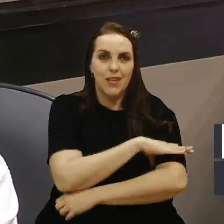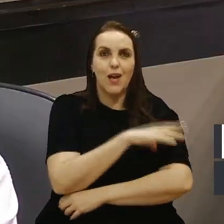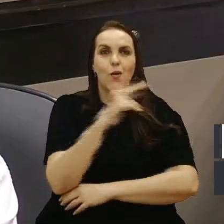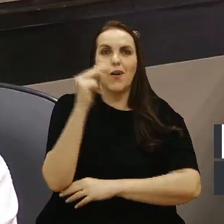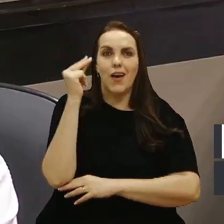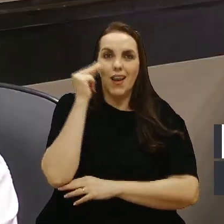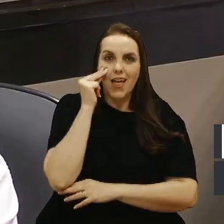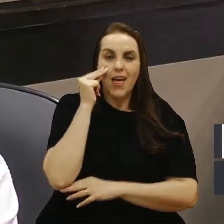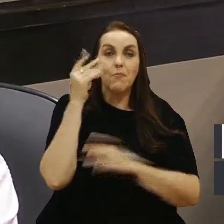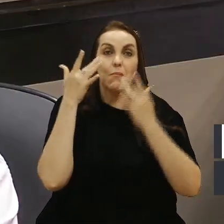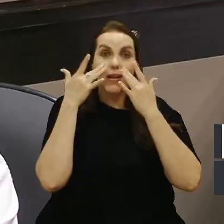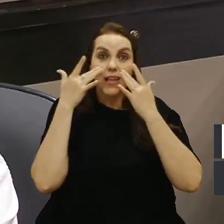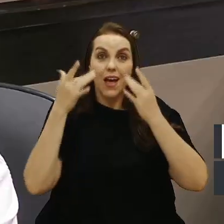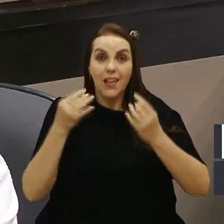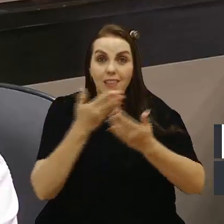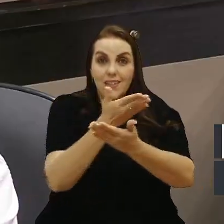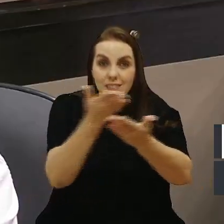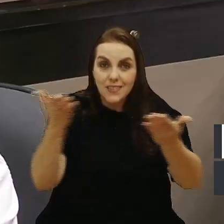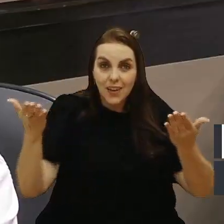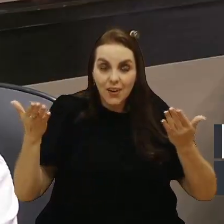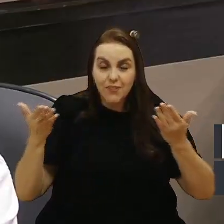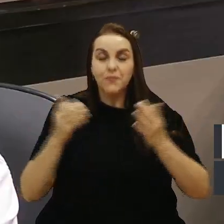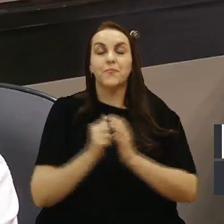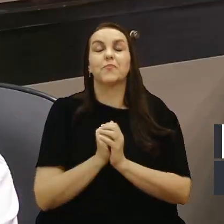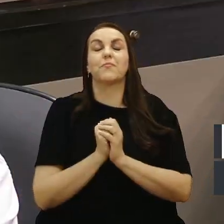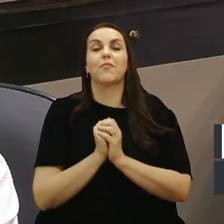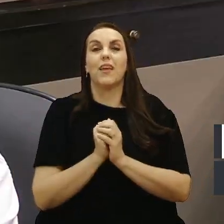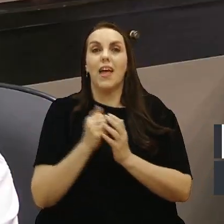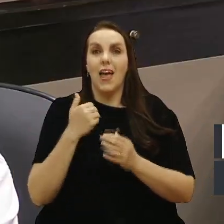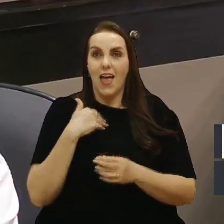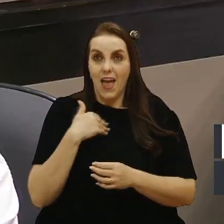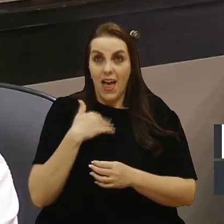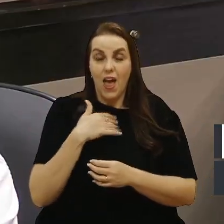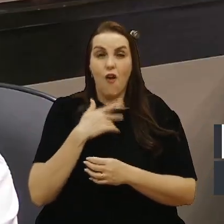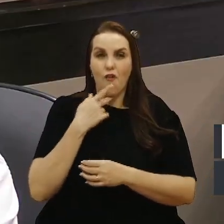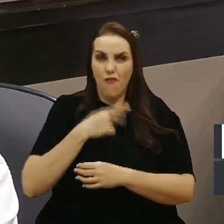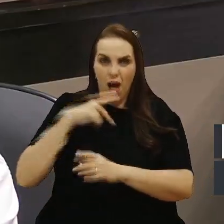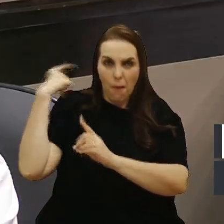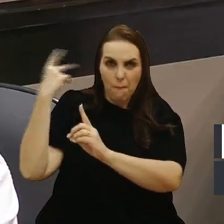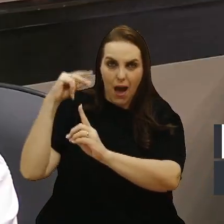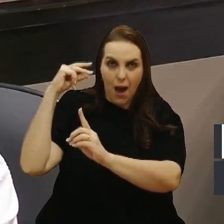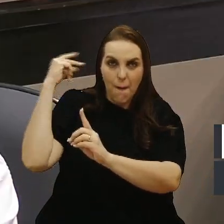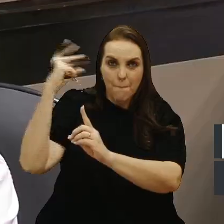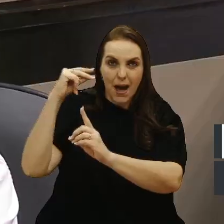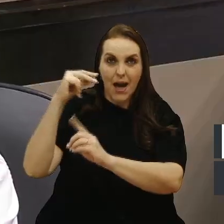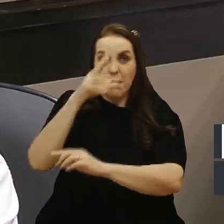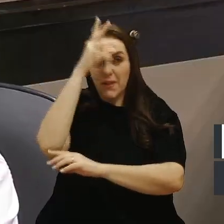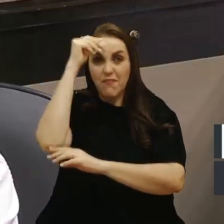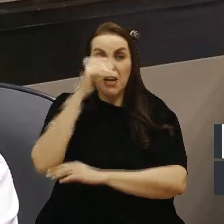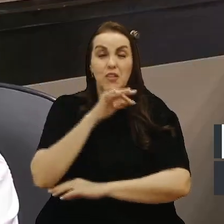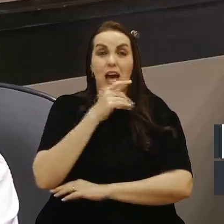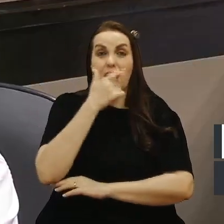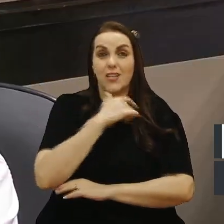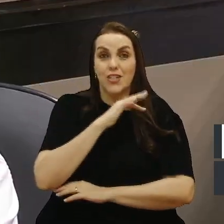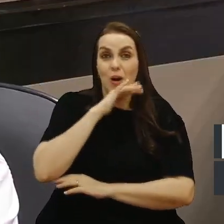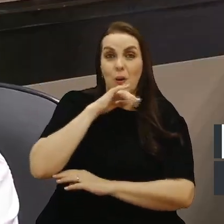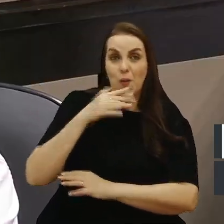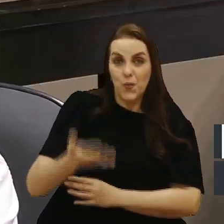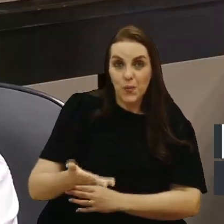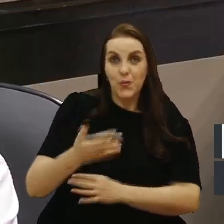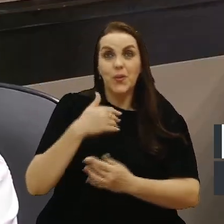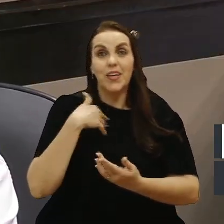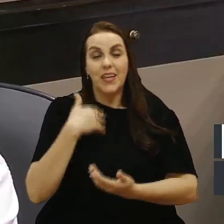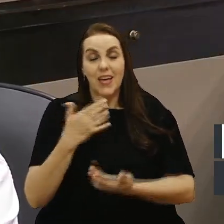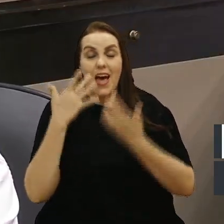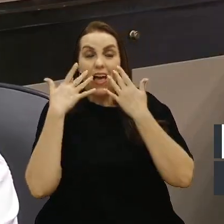para o pessoal prestar atenção. Quando eu martelo a cabeça do prefeito, que ele acha ruim, ele acha que isso é pessoalizar num buraco para chamar atenção